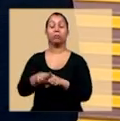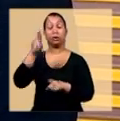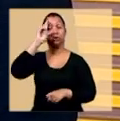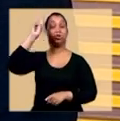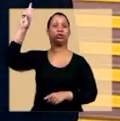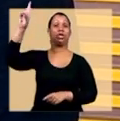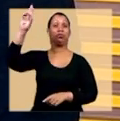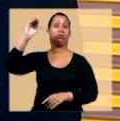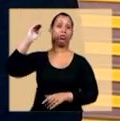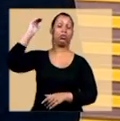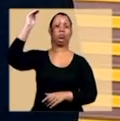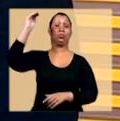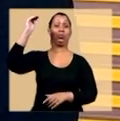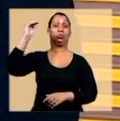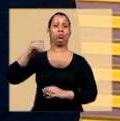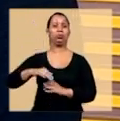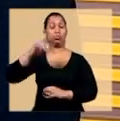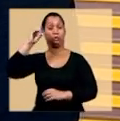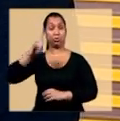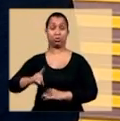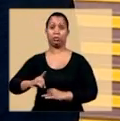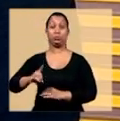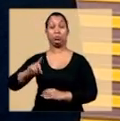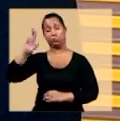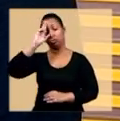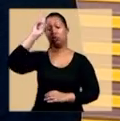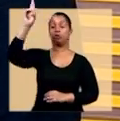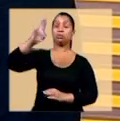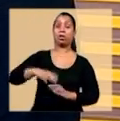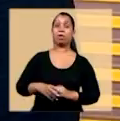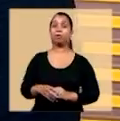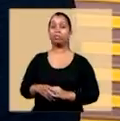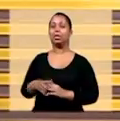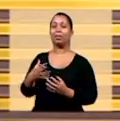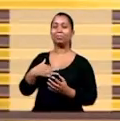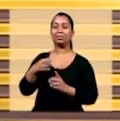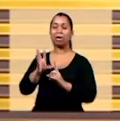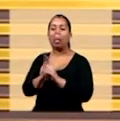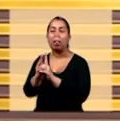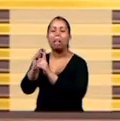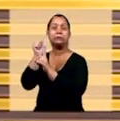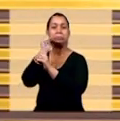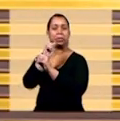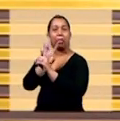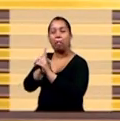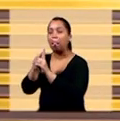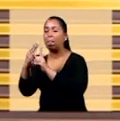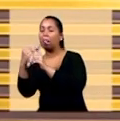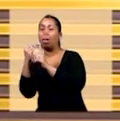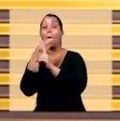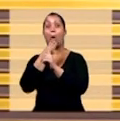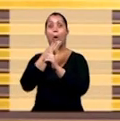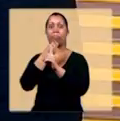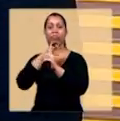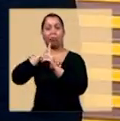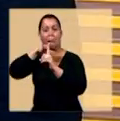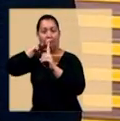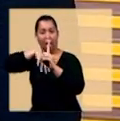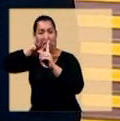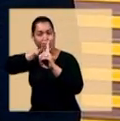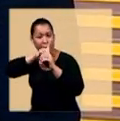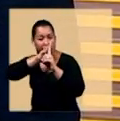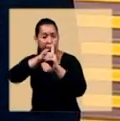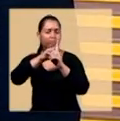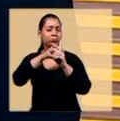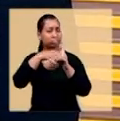né? Ou diretores, ou líderes, ou chefes, fazendo esse assédio sexual nas meninas. Tem homem que fica apaixonado e fala, ó,